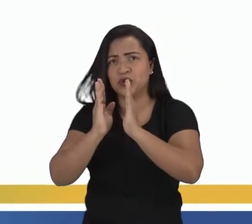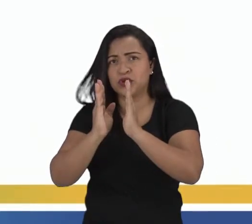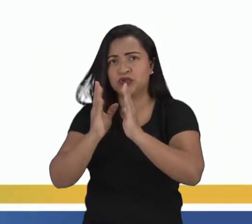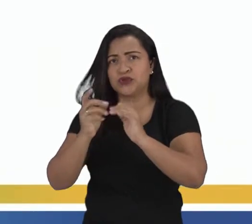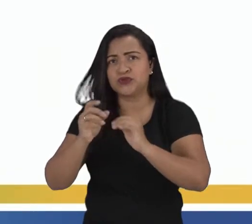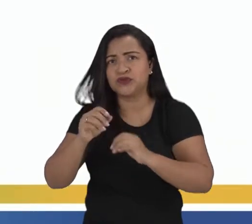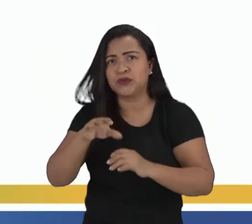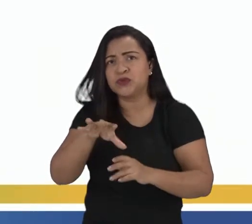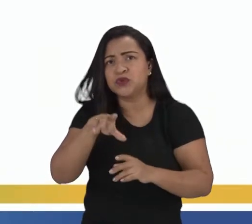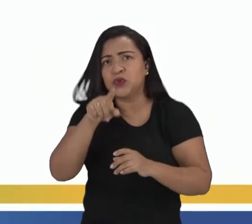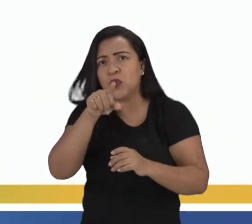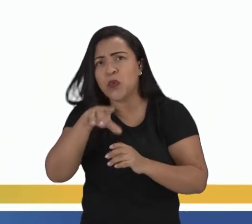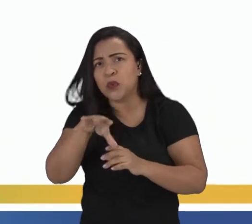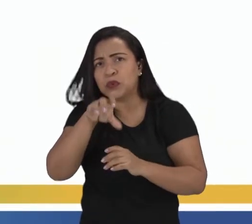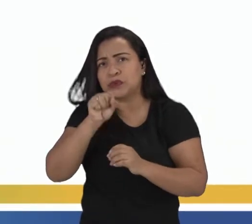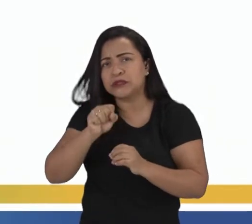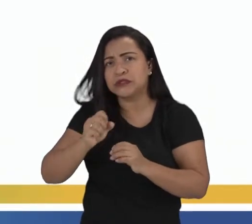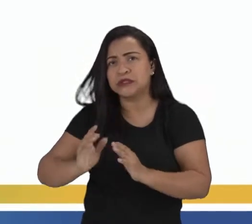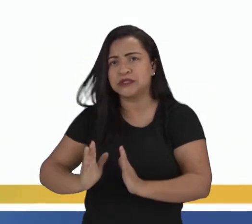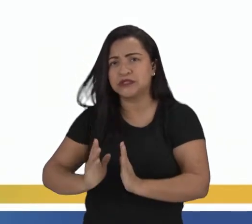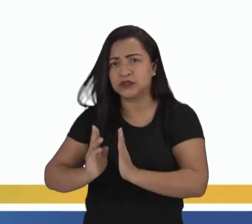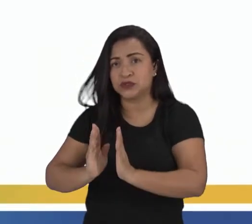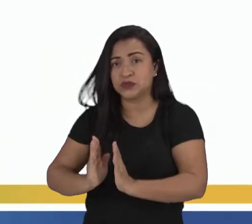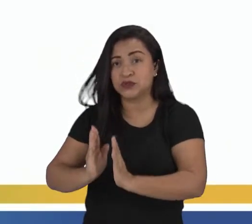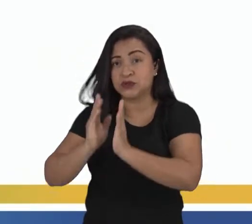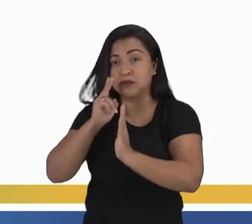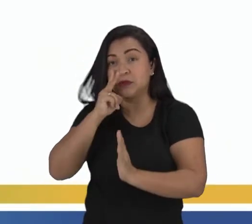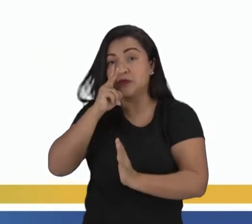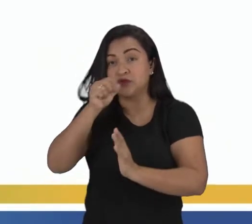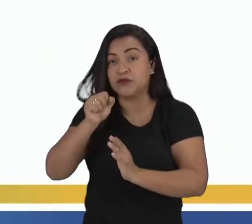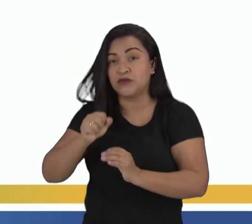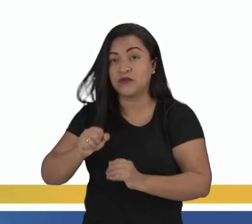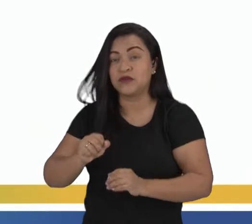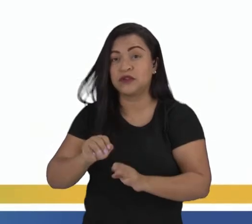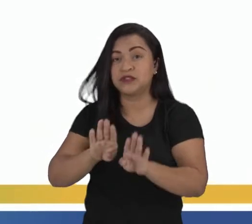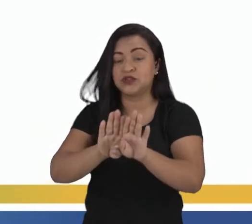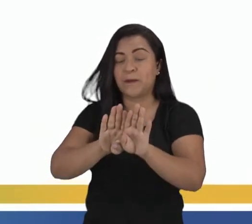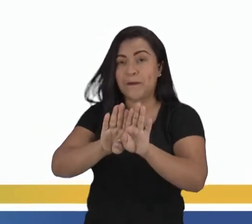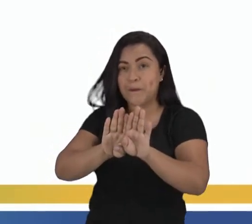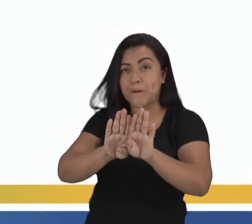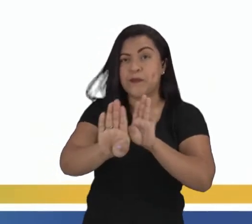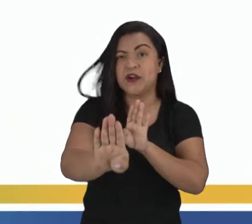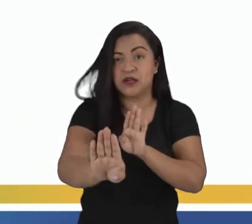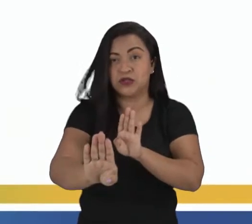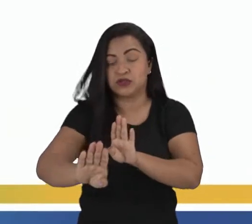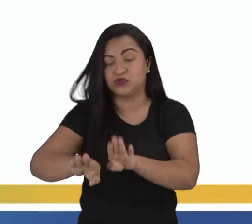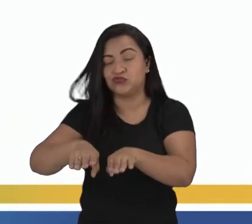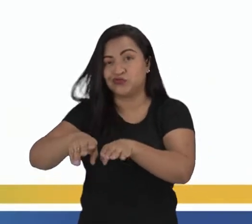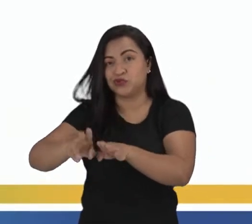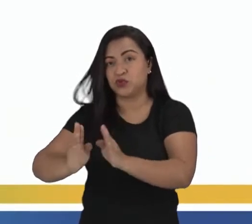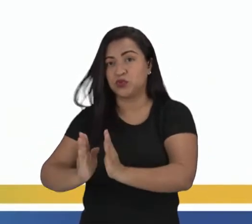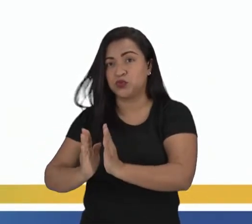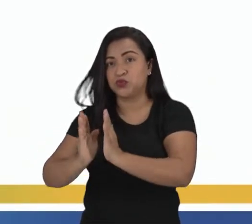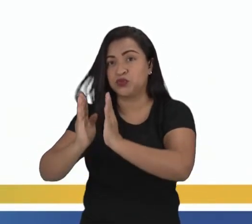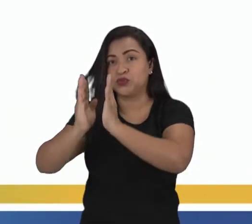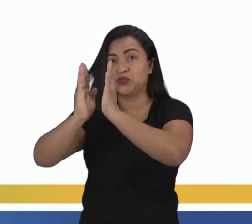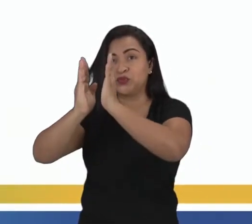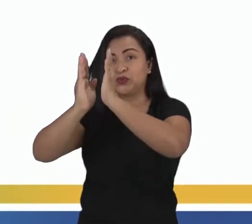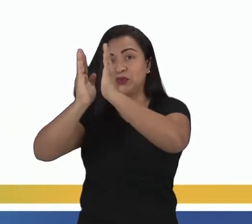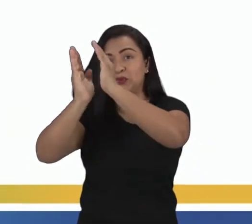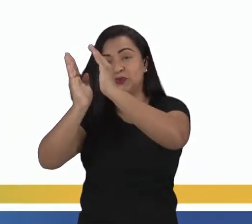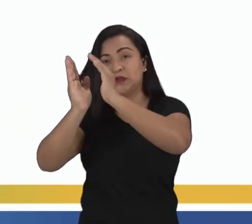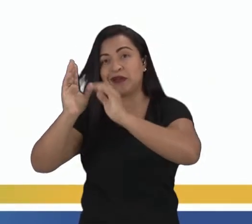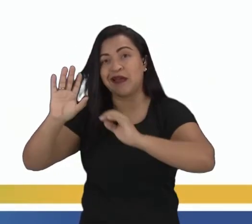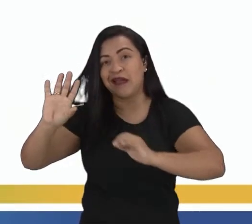gases expelidos aplicando uma força de impulsão ao foguete, que poderia ser a reação, e a